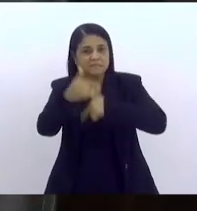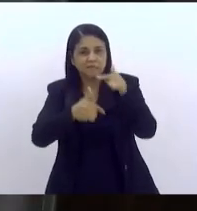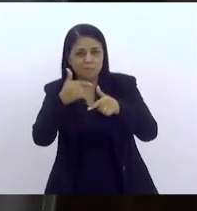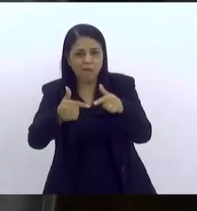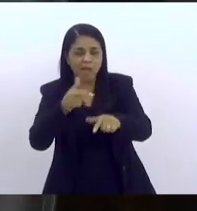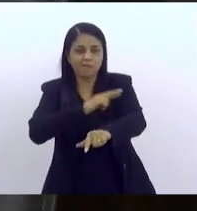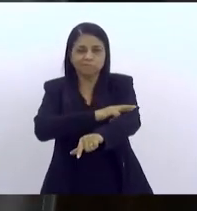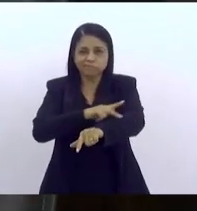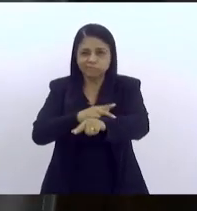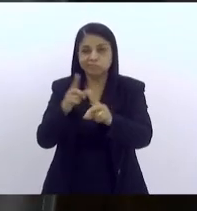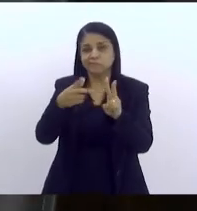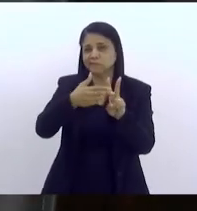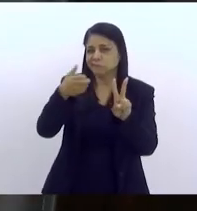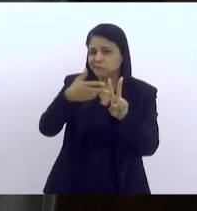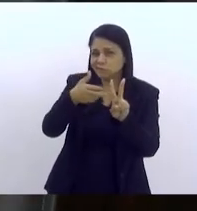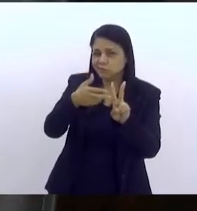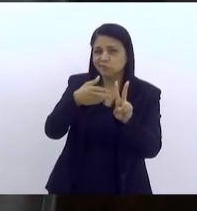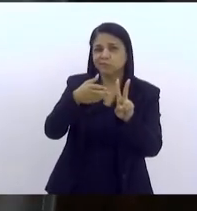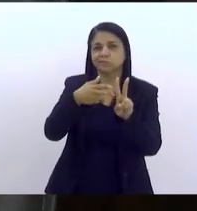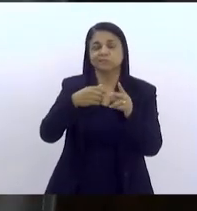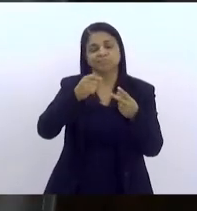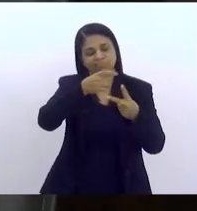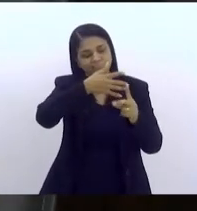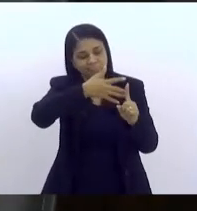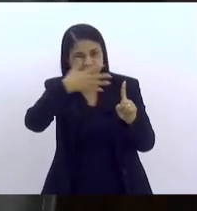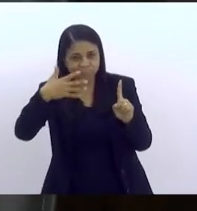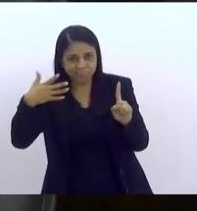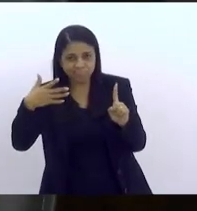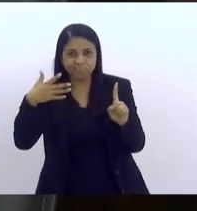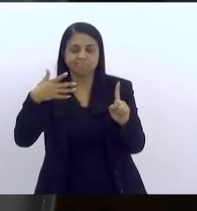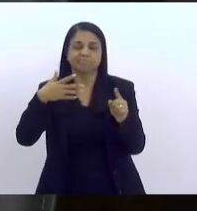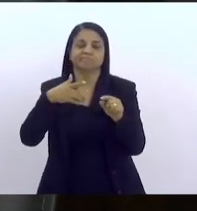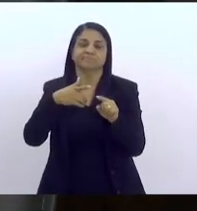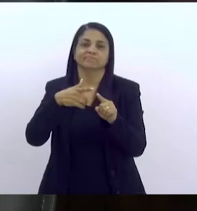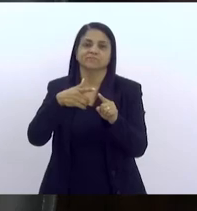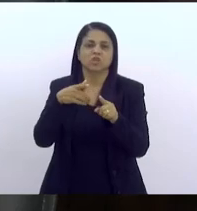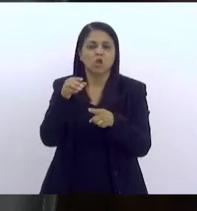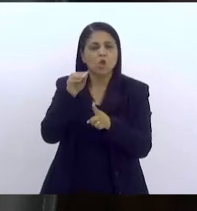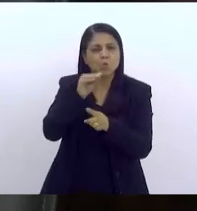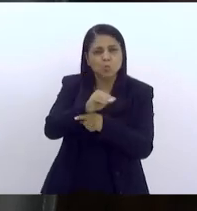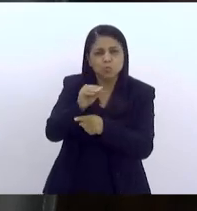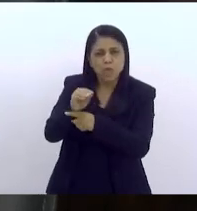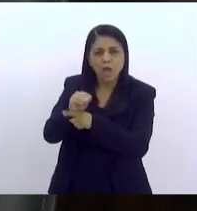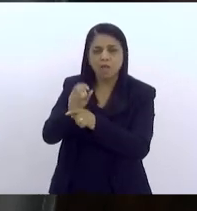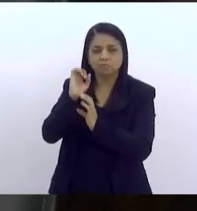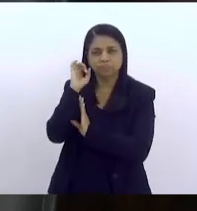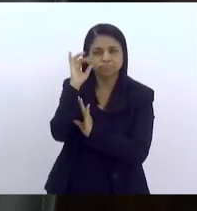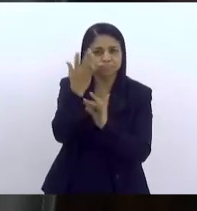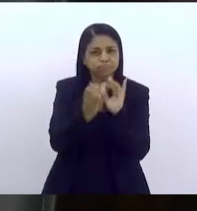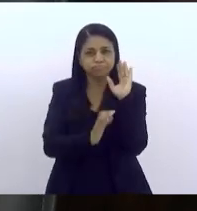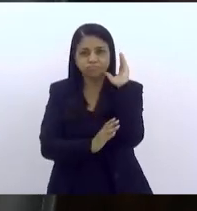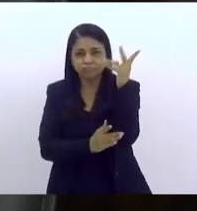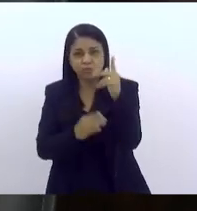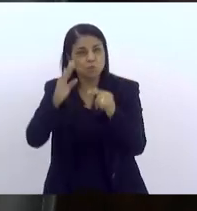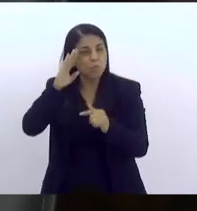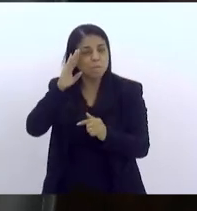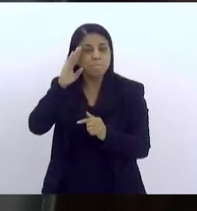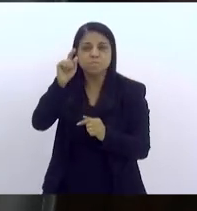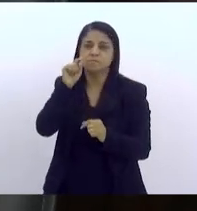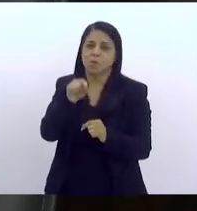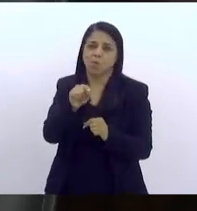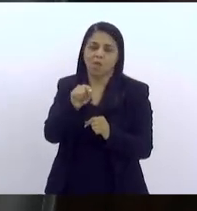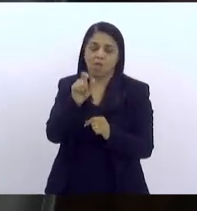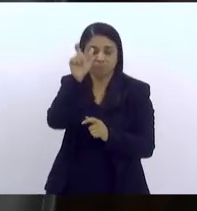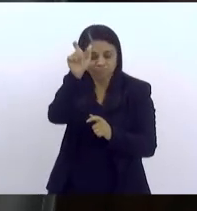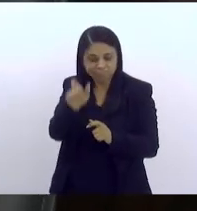indígenas lgbtqia+ de cuidado com o meio ambiente e tudo que é fundamental para um indivíduo